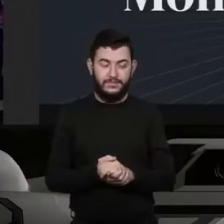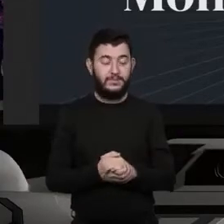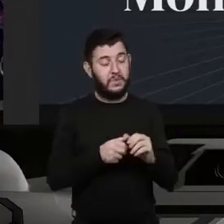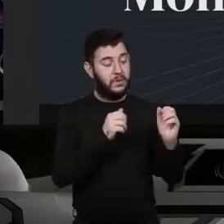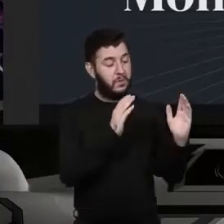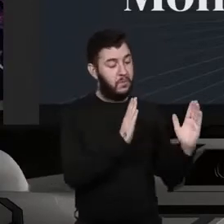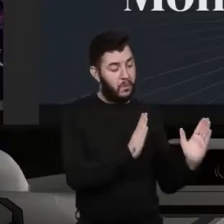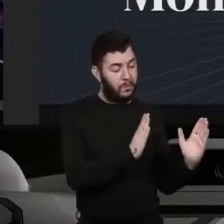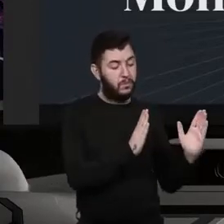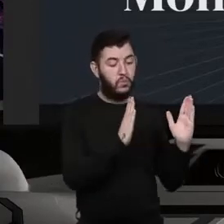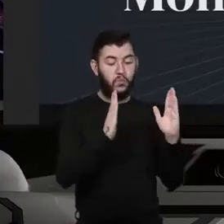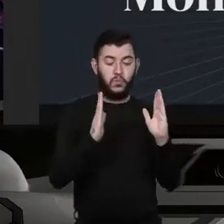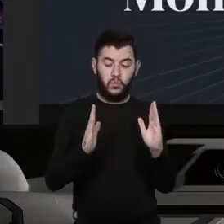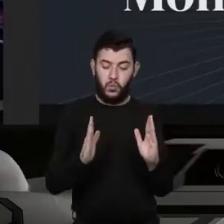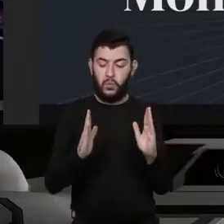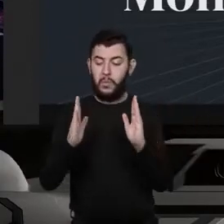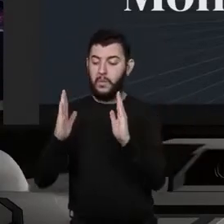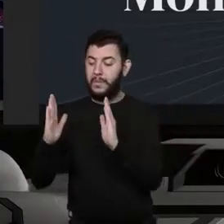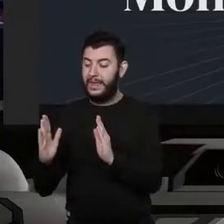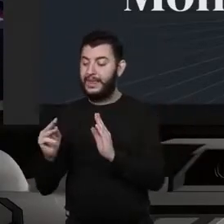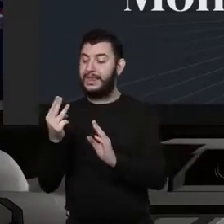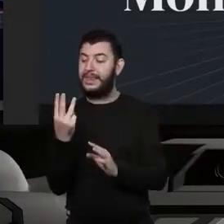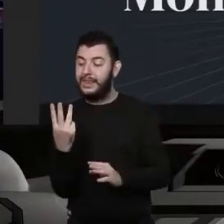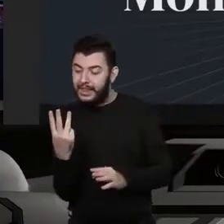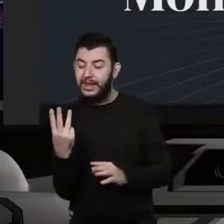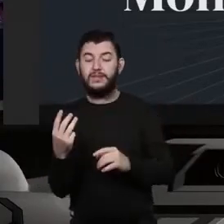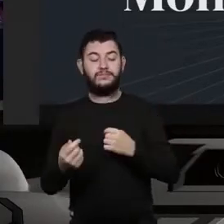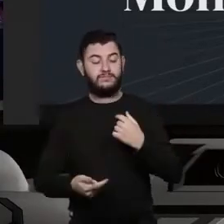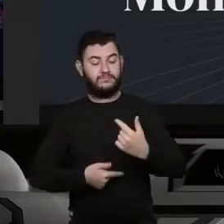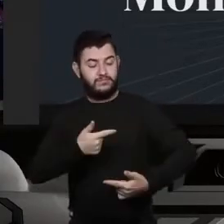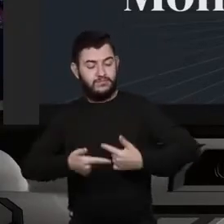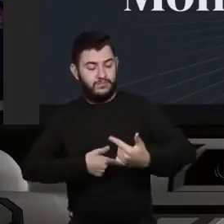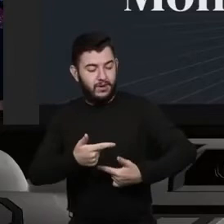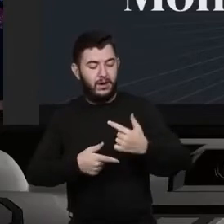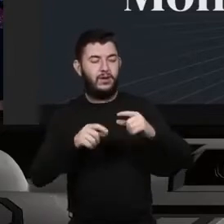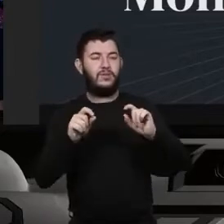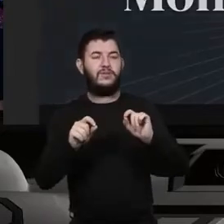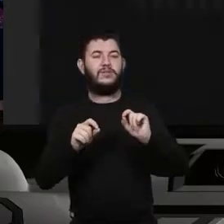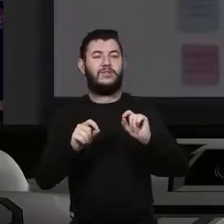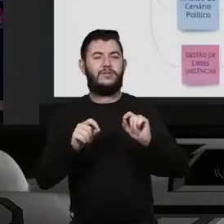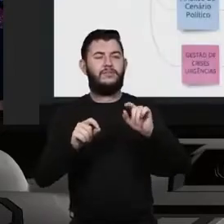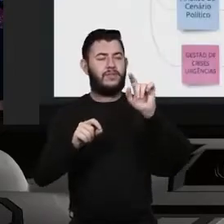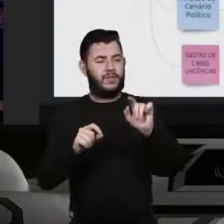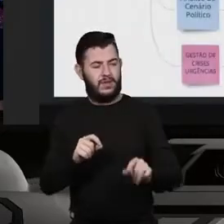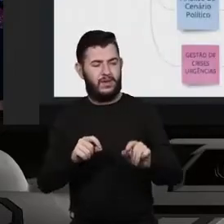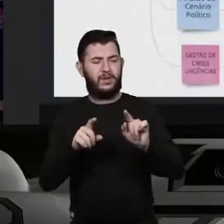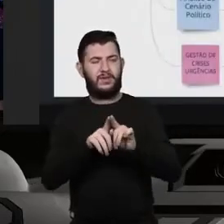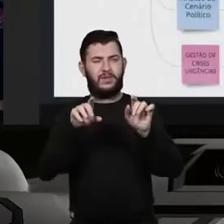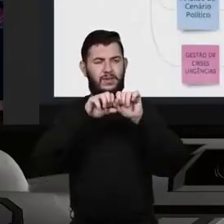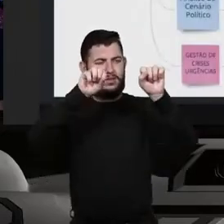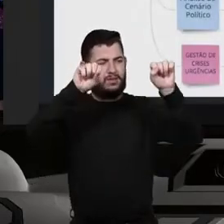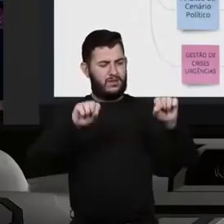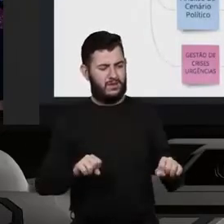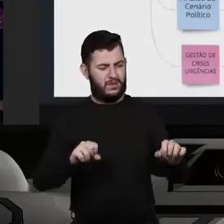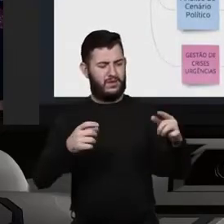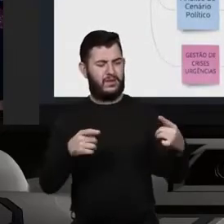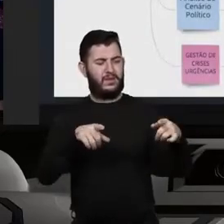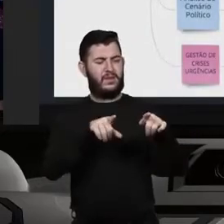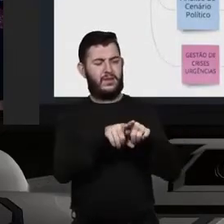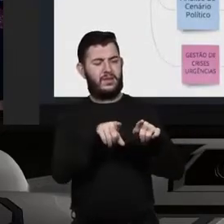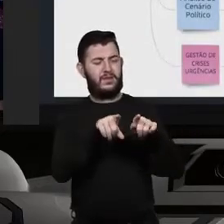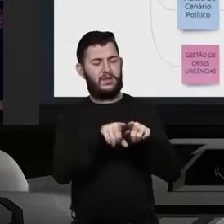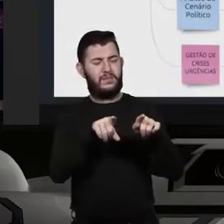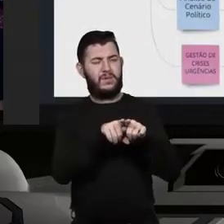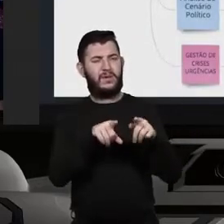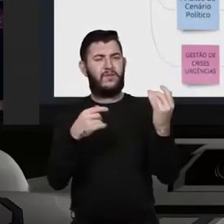oficinas, a gente trabalhou com a facilitação gráfica e a sistematização de grandes aportes de informação. Aqui também,